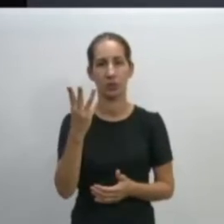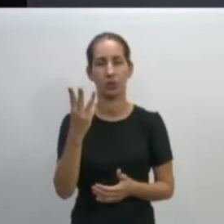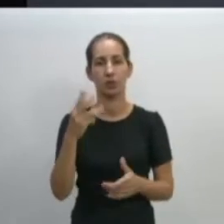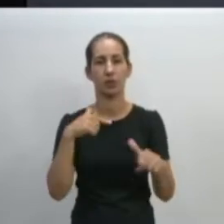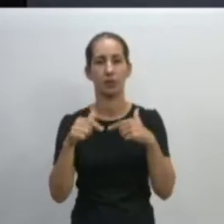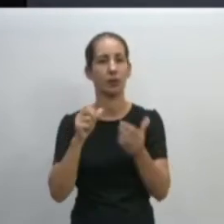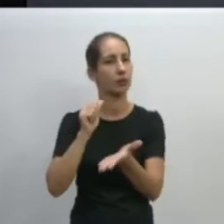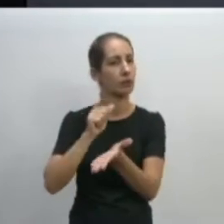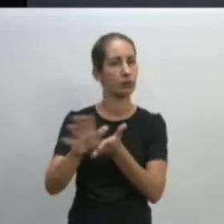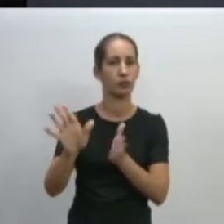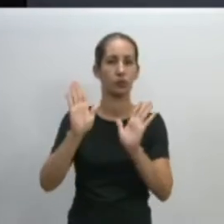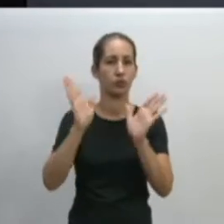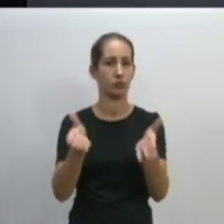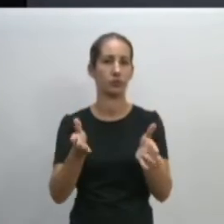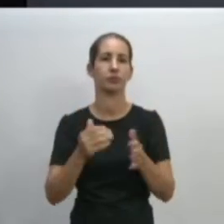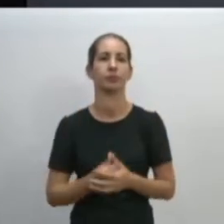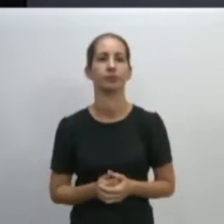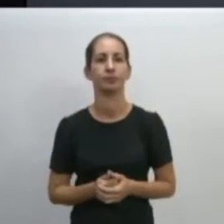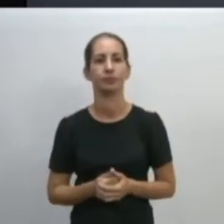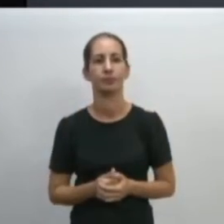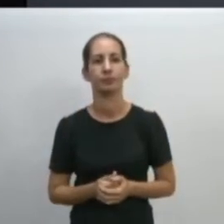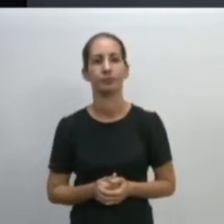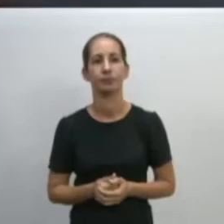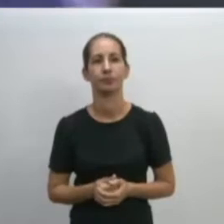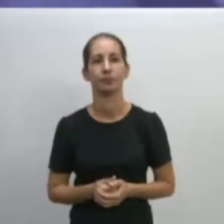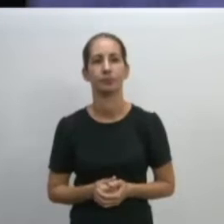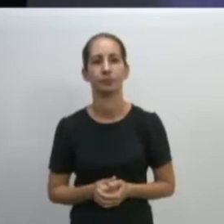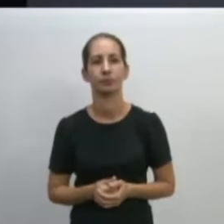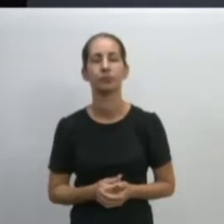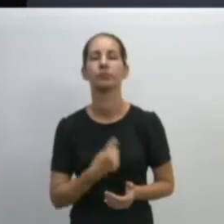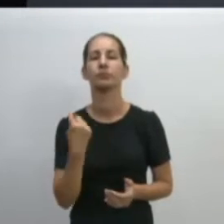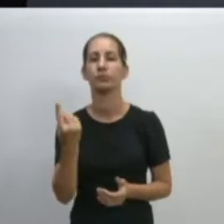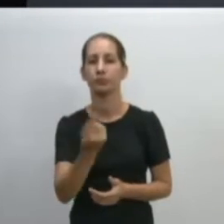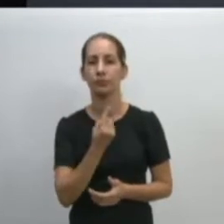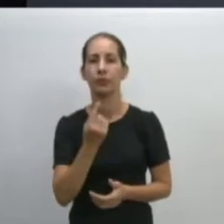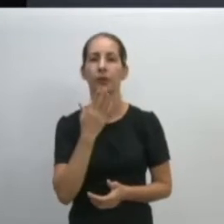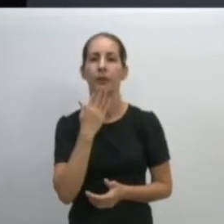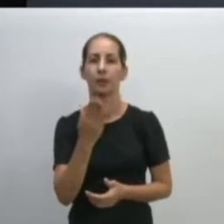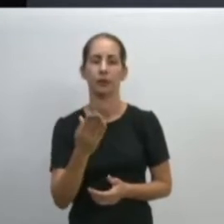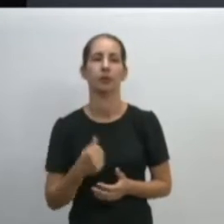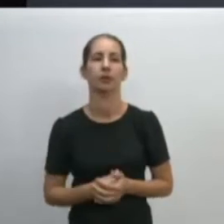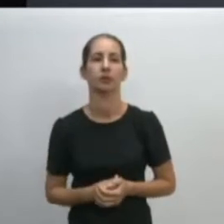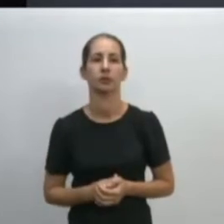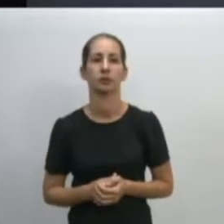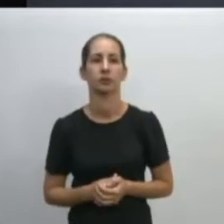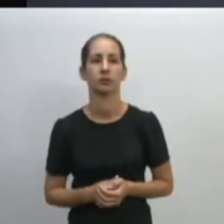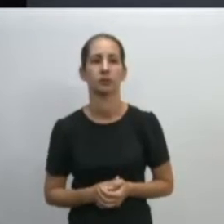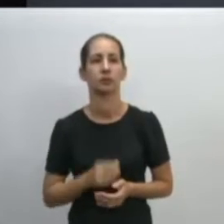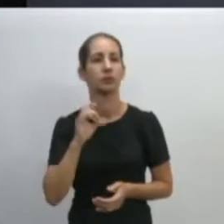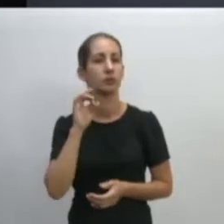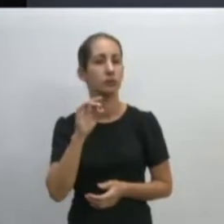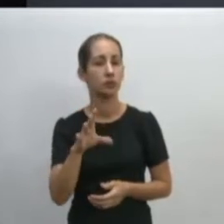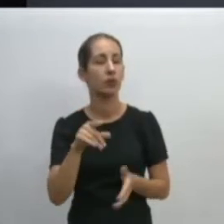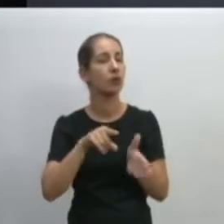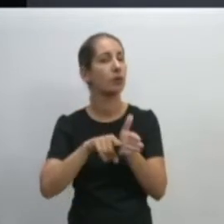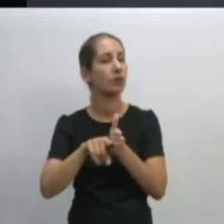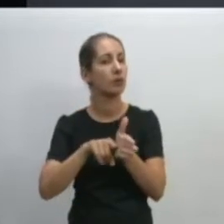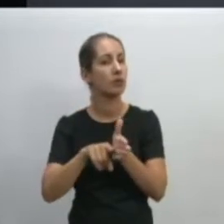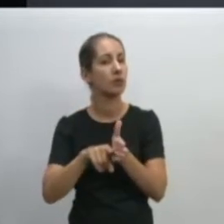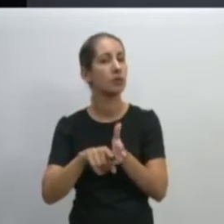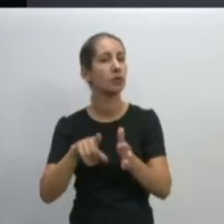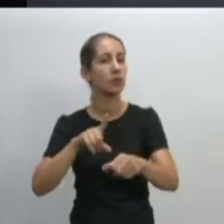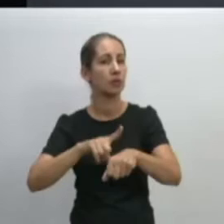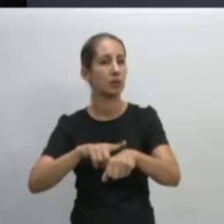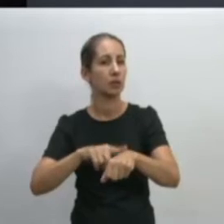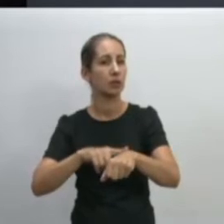funcionários, vereador Técio. Então, o que nós fomos solicitar, apenas uma avaliação